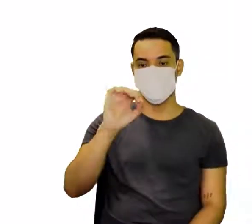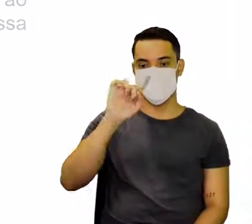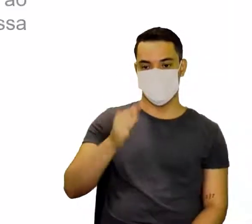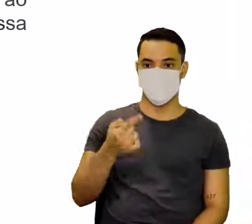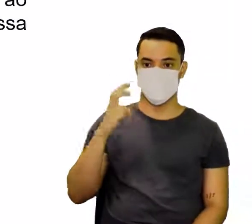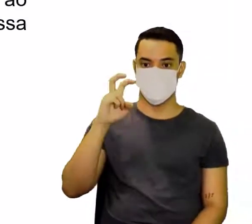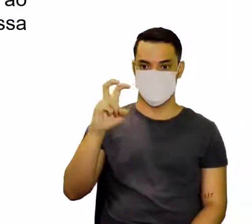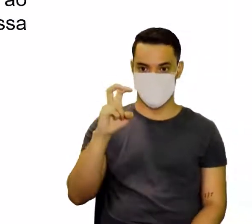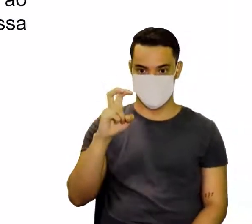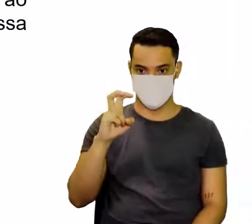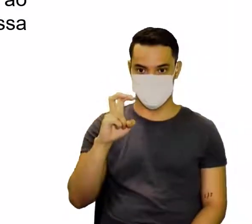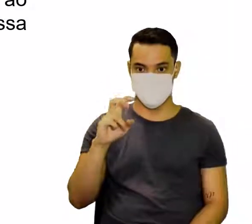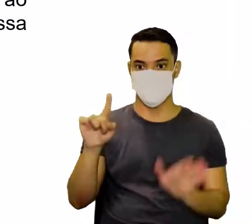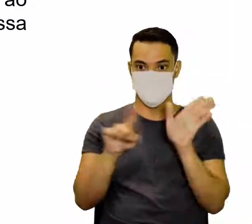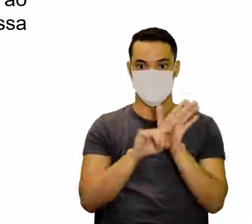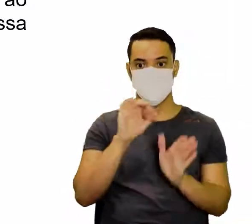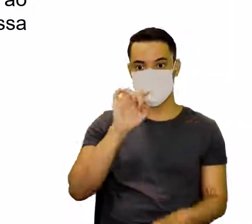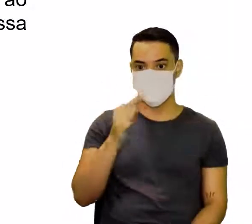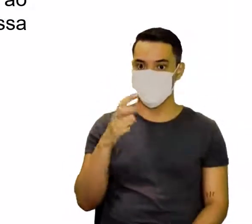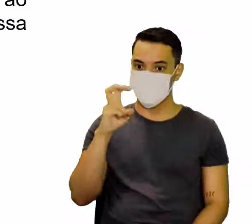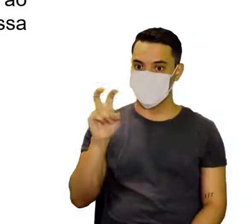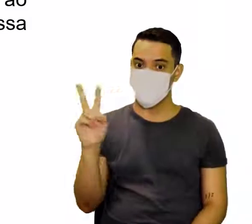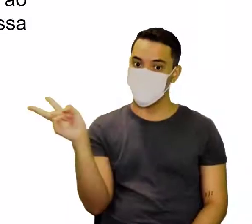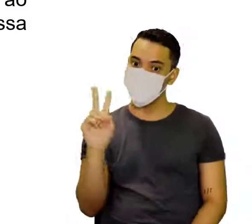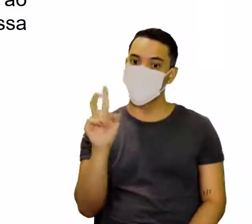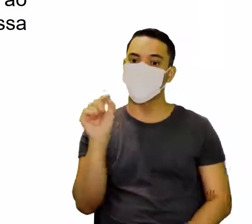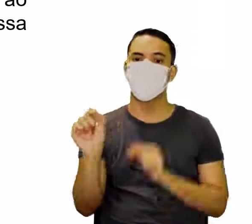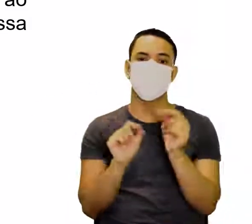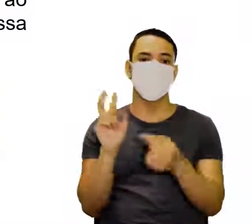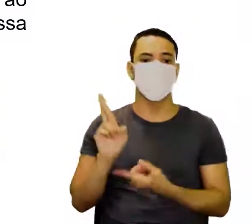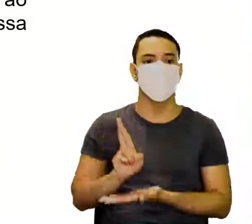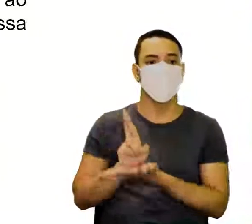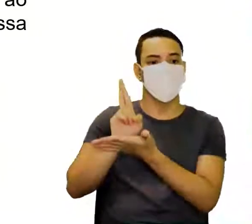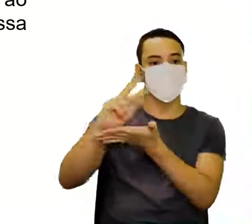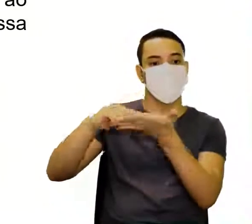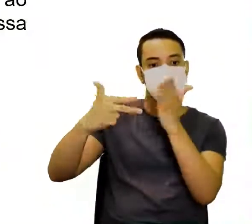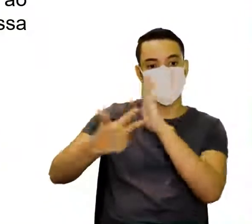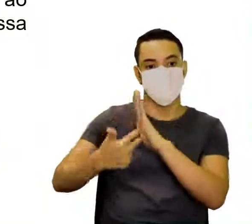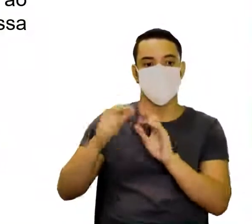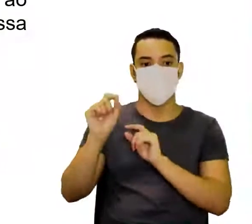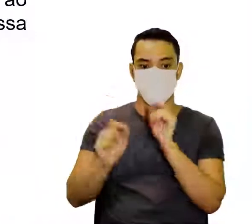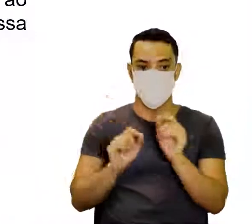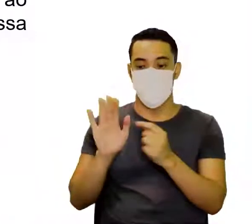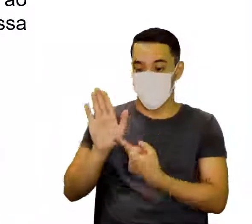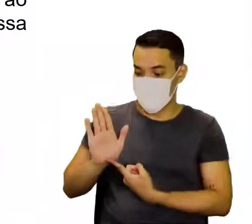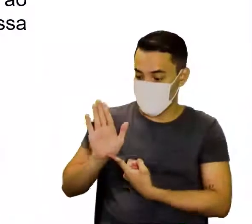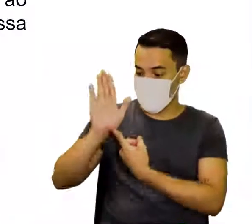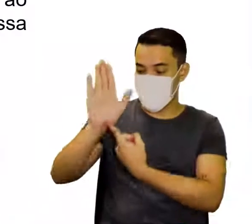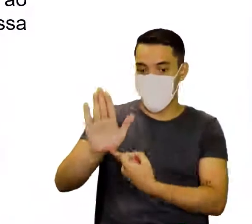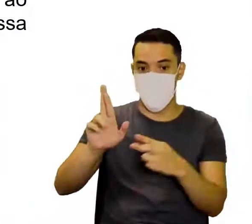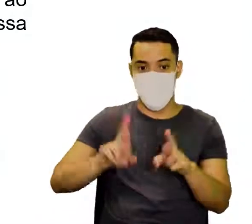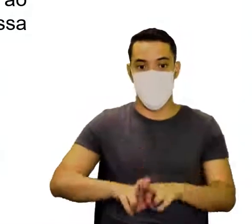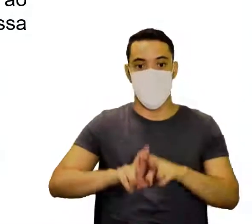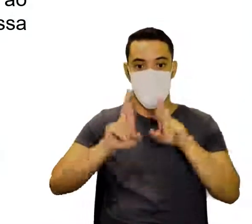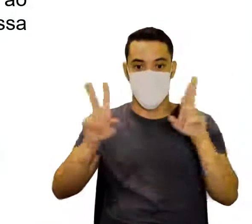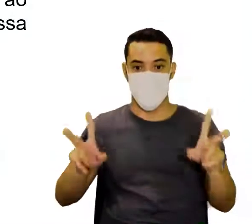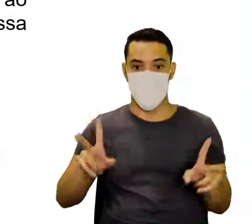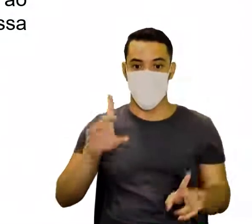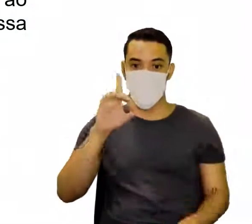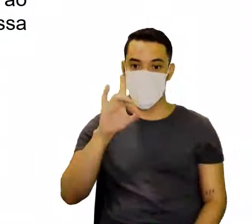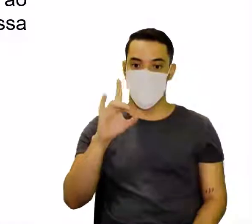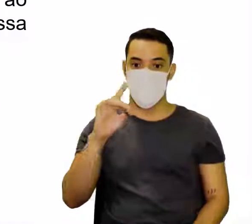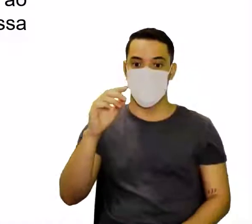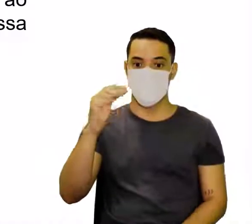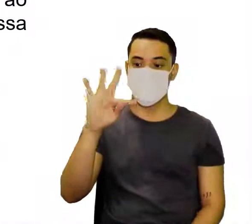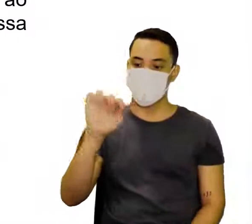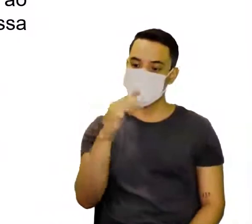0,5 volts, ok? E esse valor, o que ele representa? Vai mostrar uma diferença de tensão que a